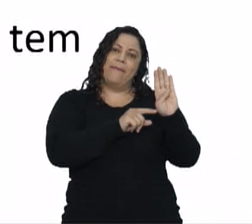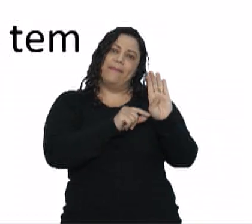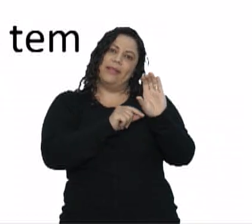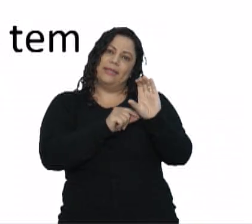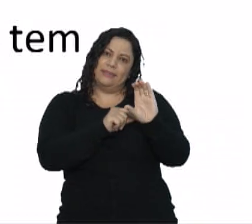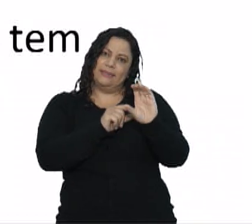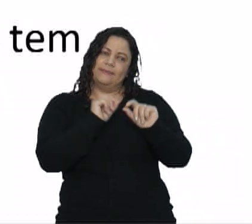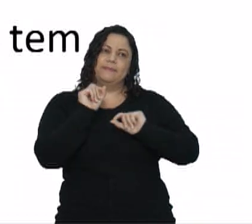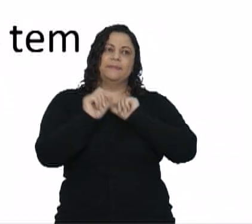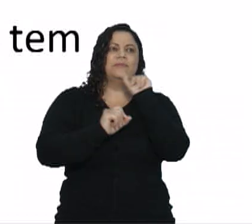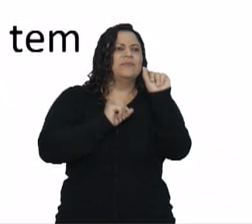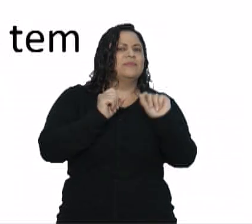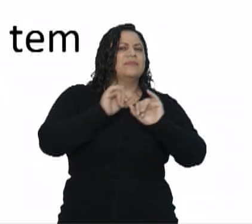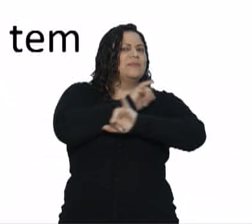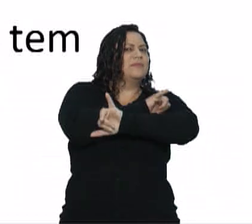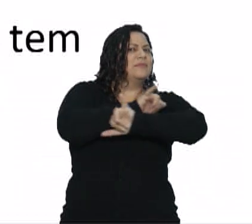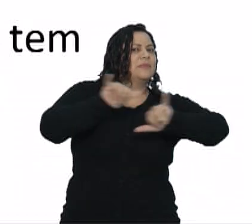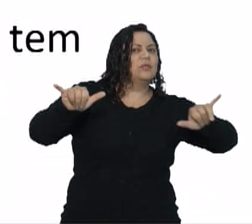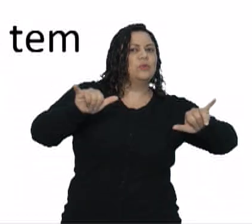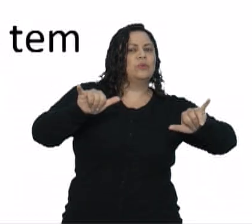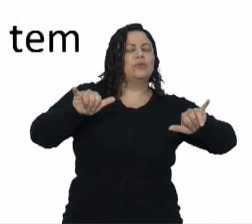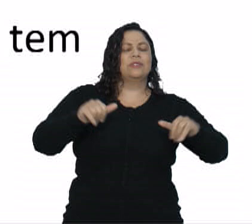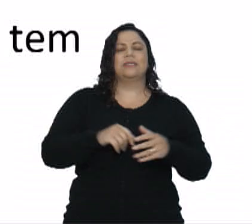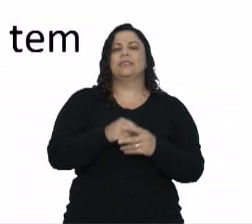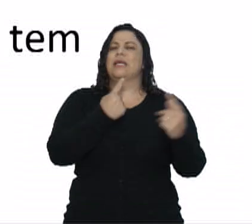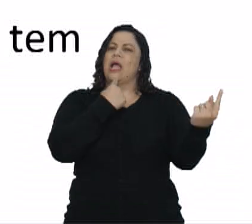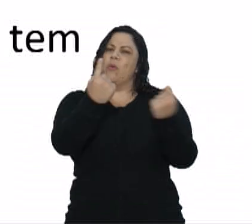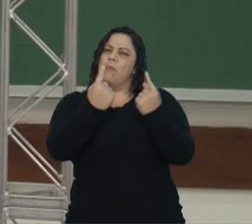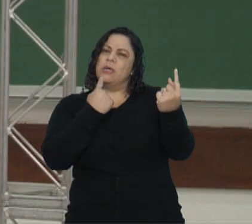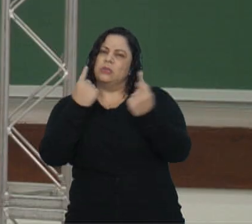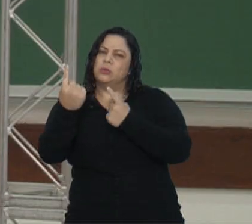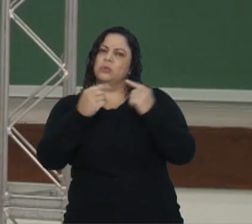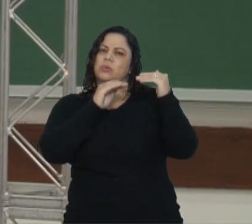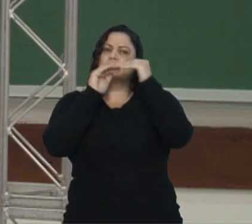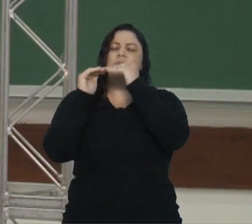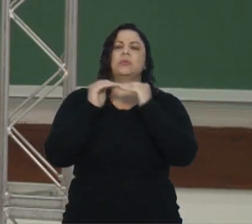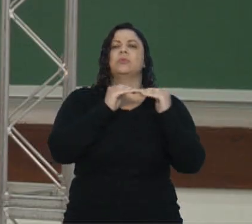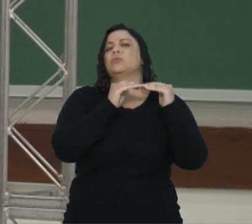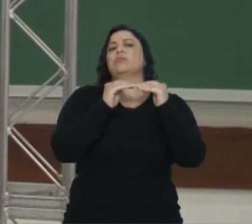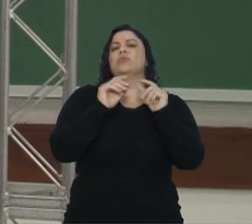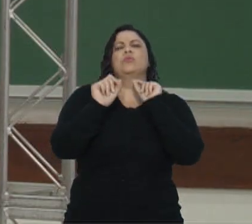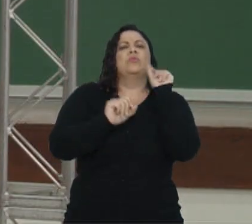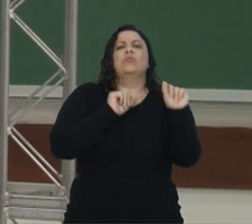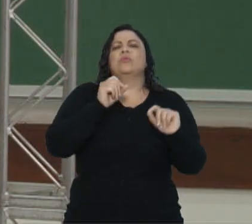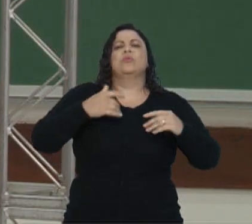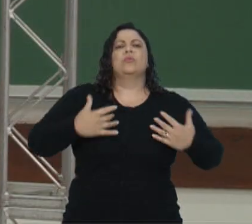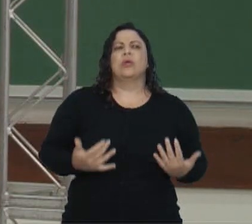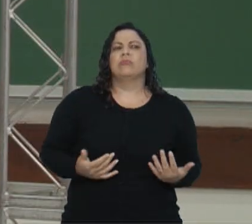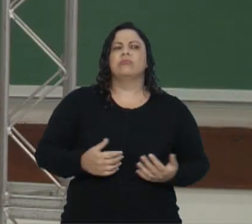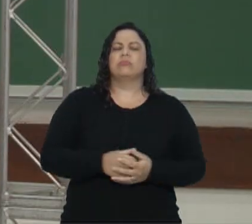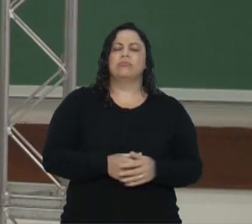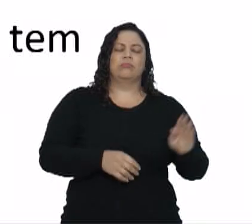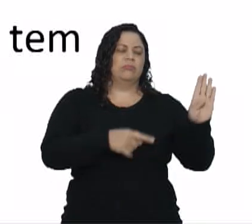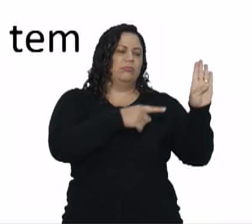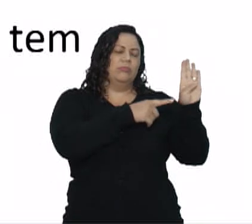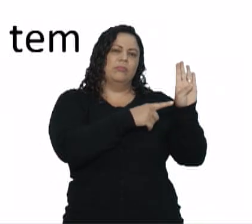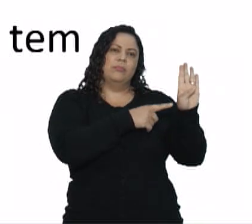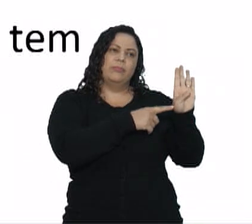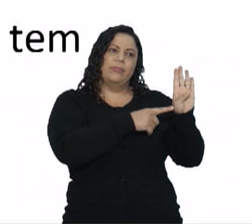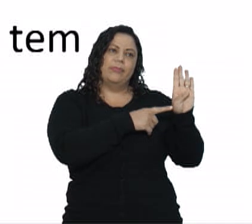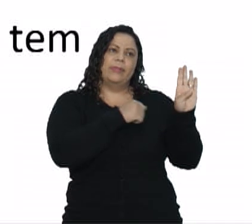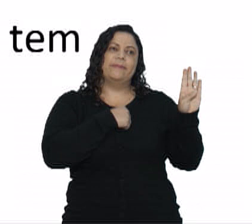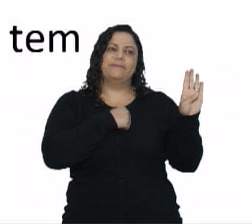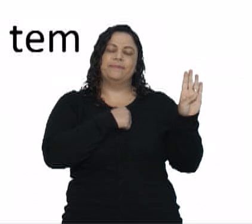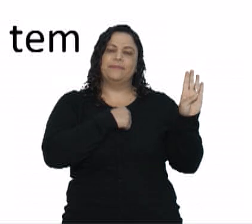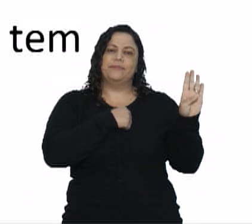reportagem da Super e na notícia há uma discussão em comum. Qual é a discussão? Estamos comparando. Letra B. Segundo a reportagem,